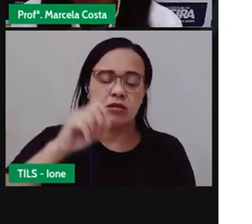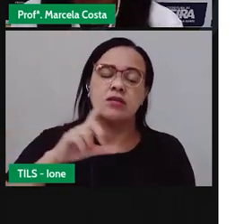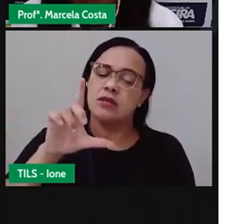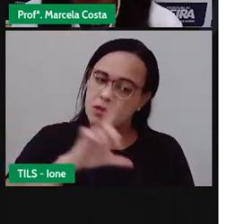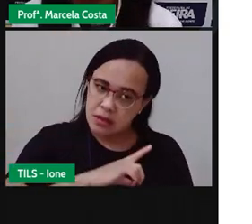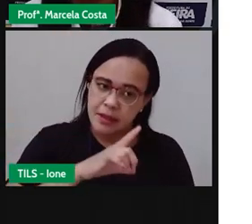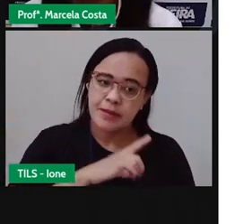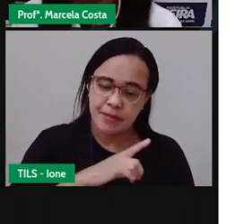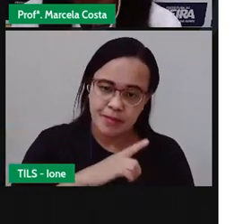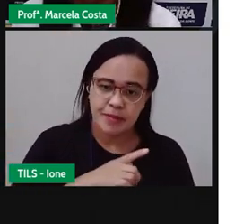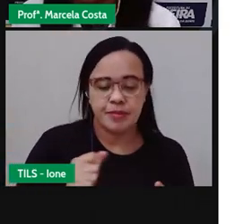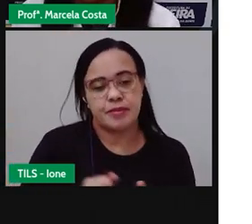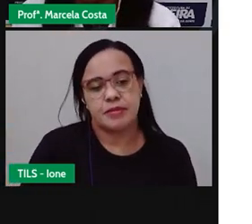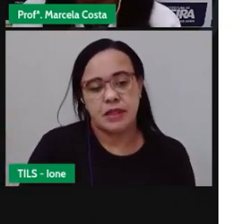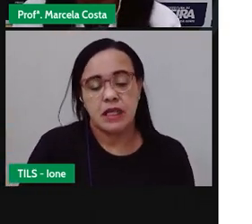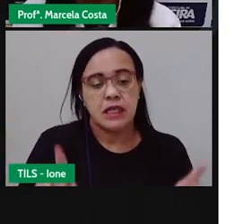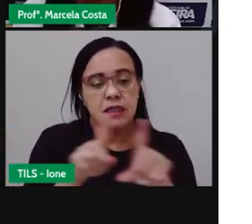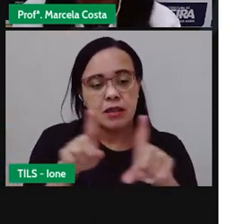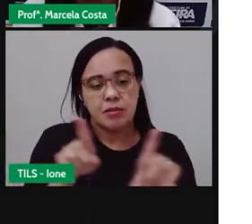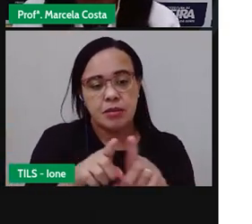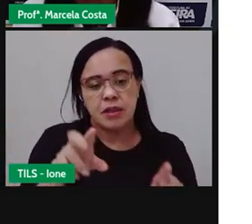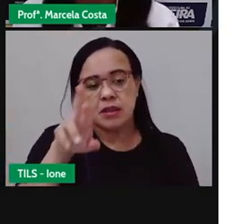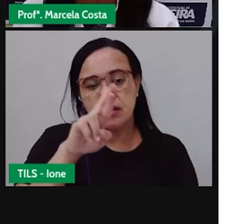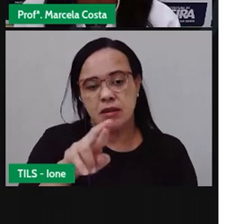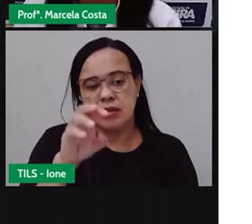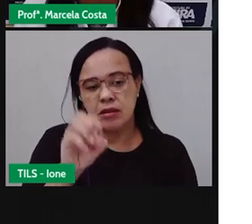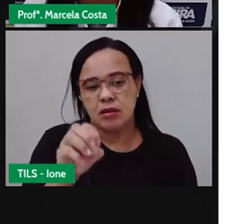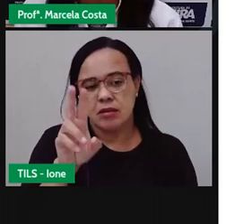o e roupa